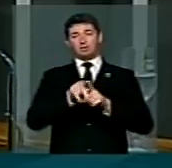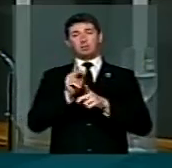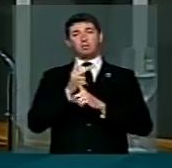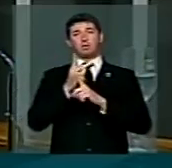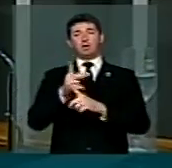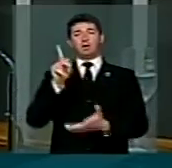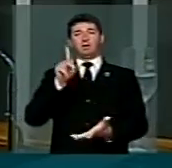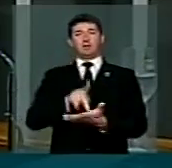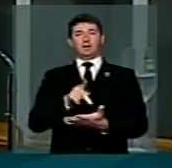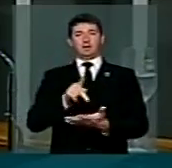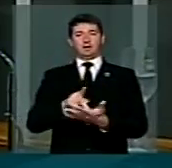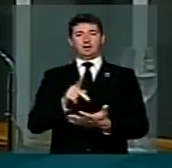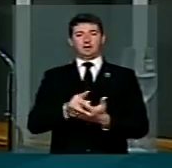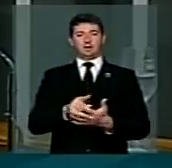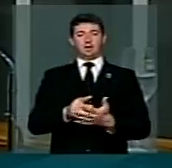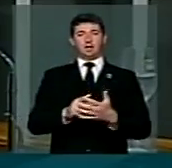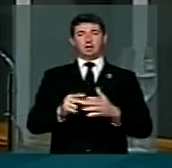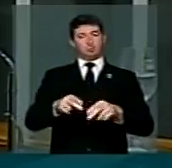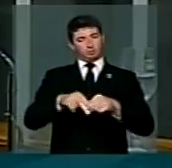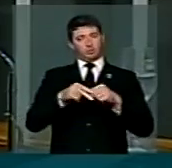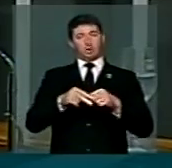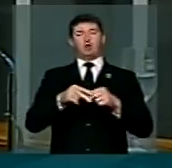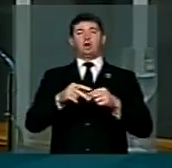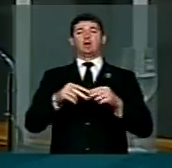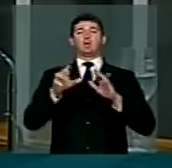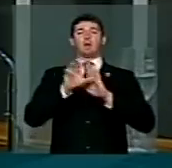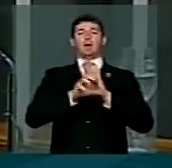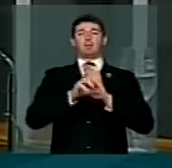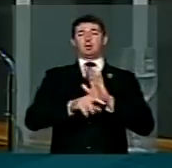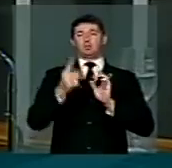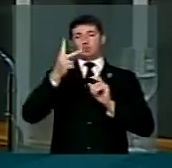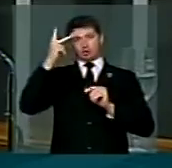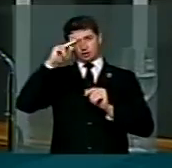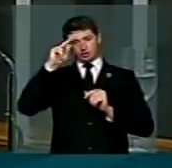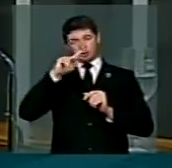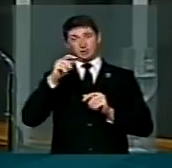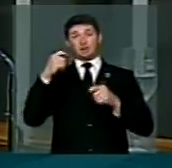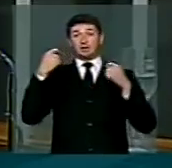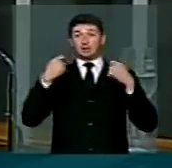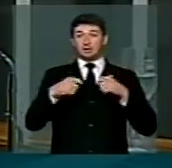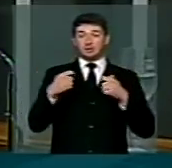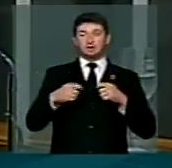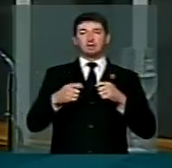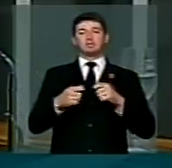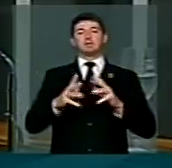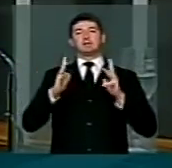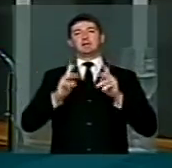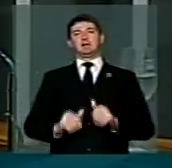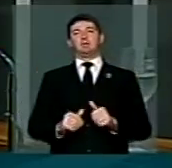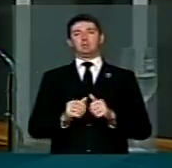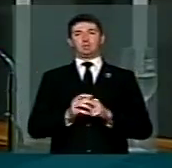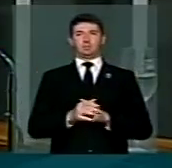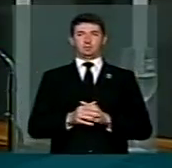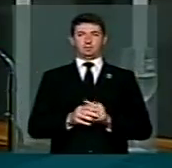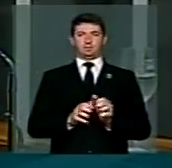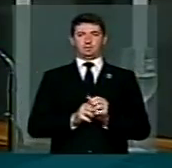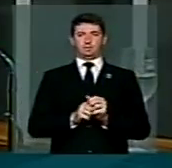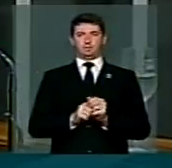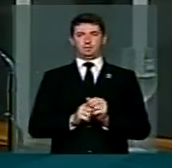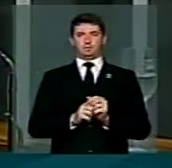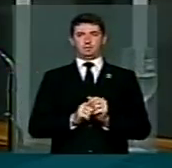verdade sobre um capítulo da nossa história que precisa ser passado a limpo,